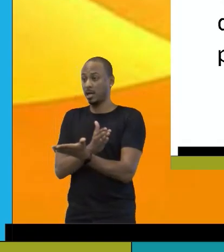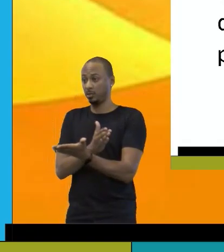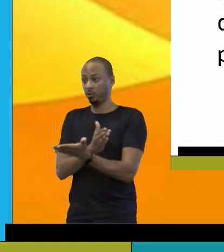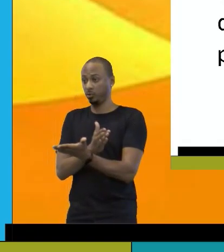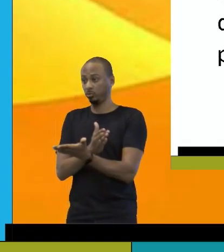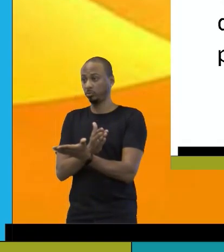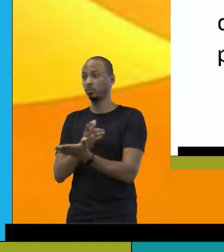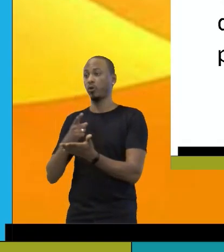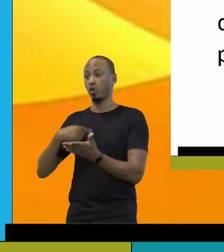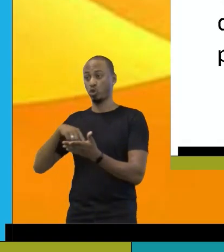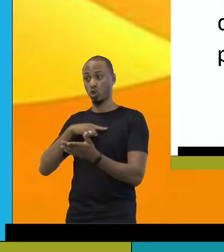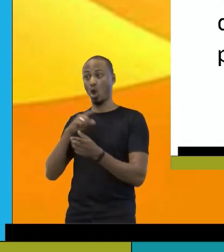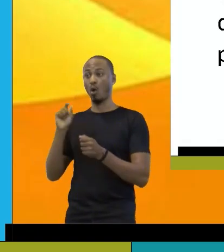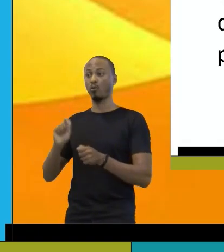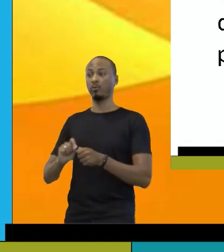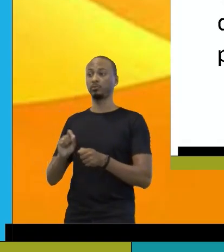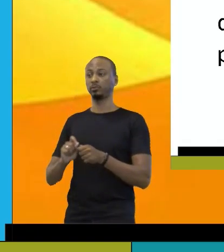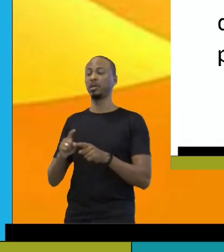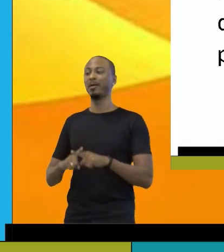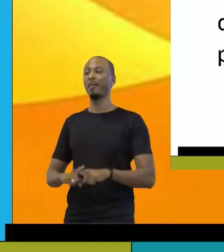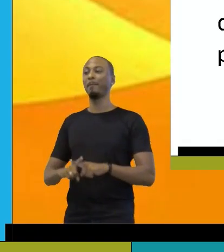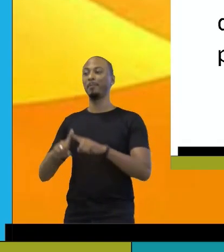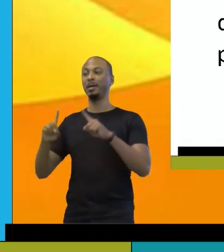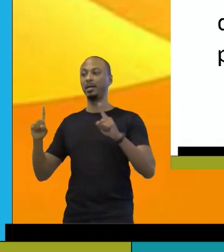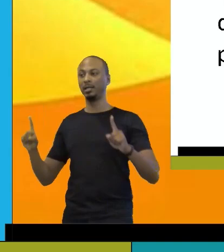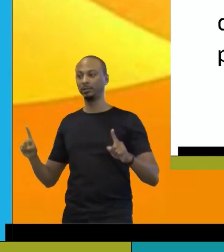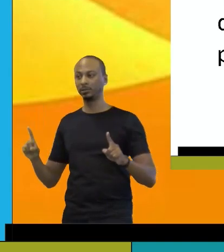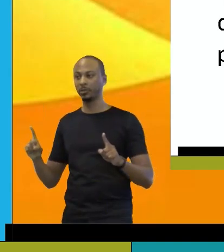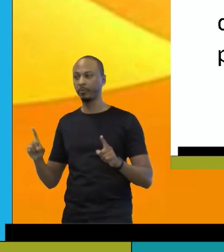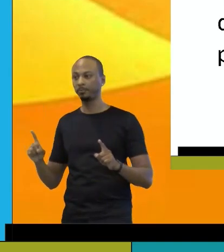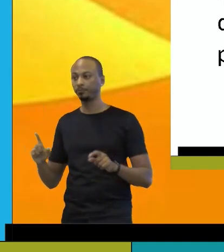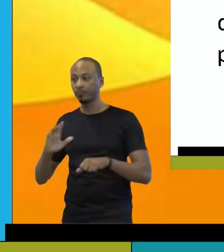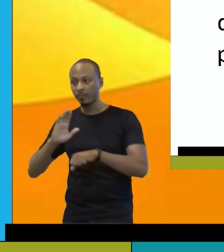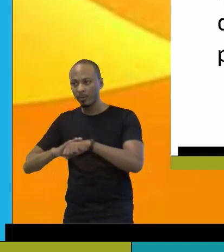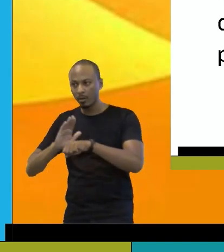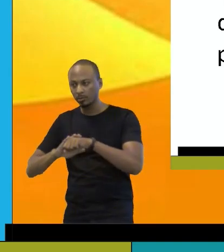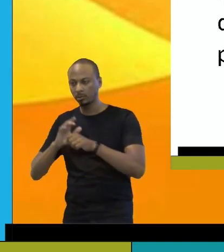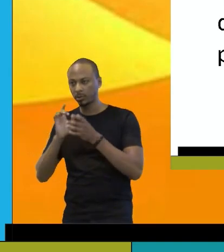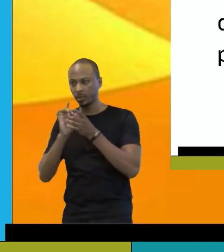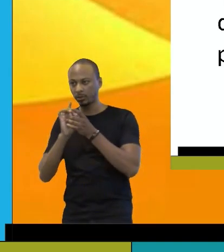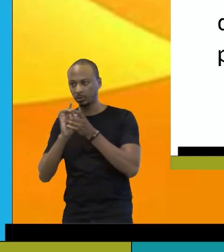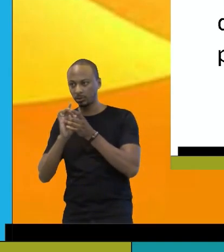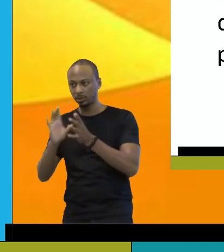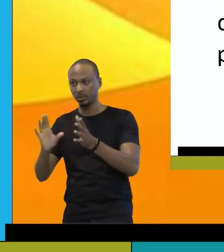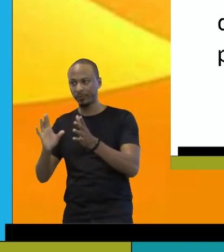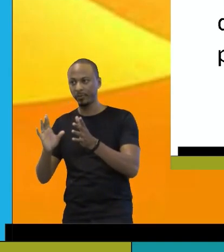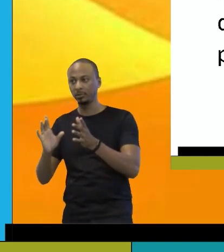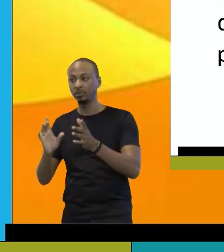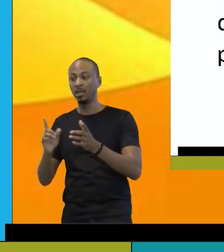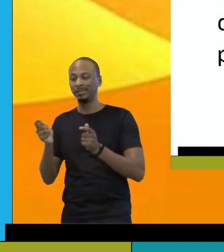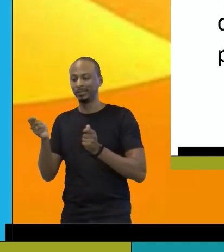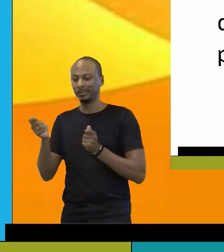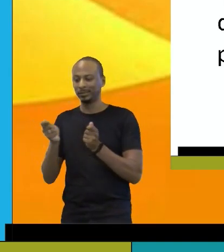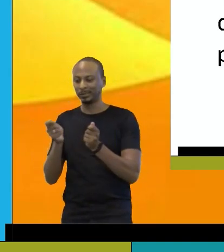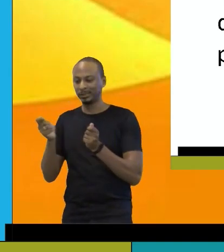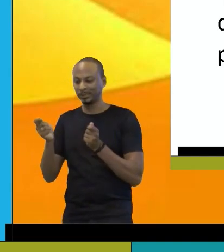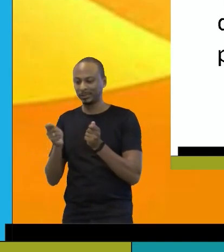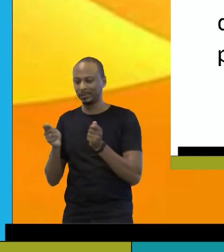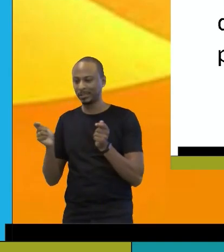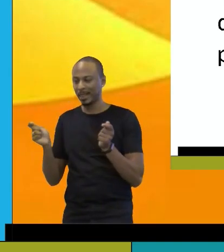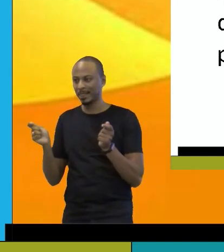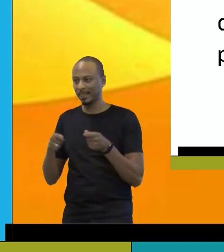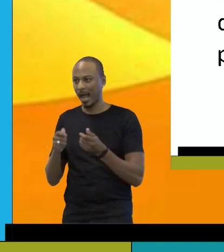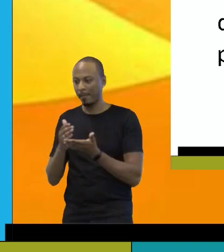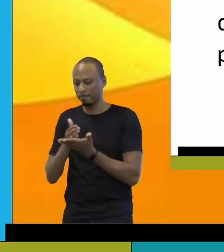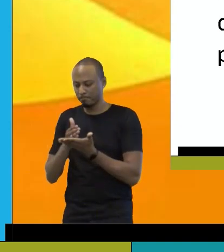Mas o livre-arbítrio nos permite o controle sobre a outra